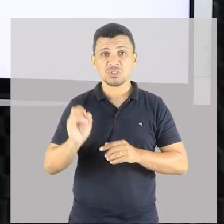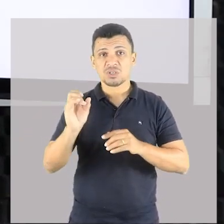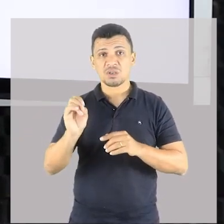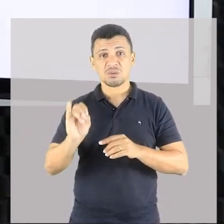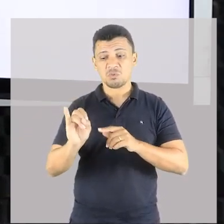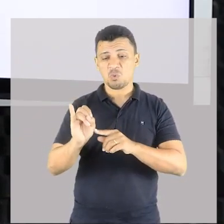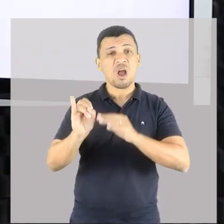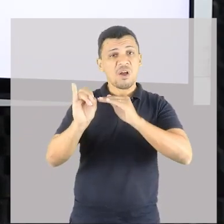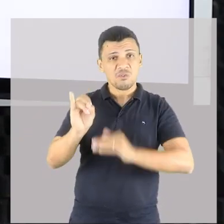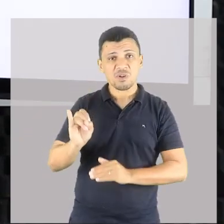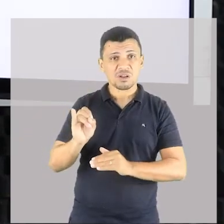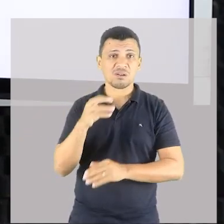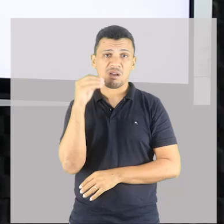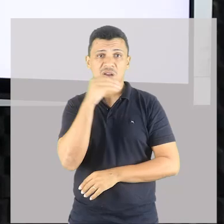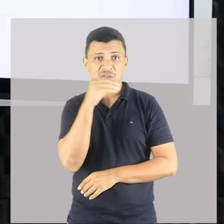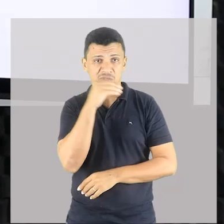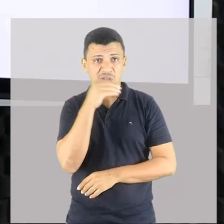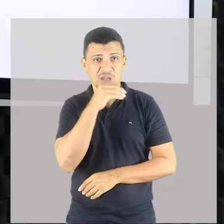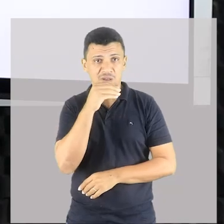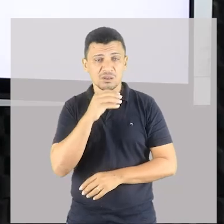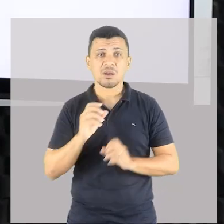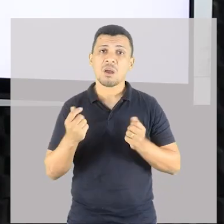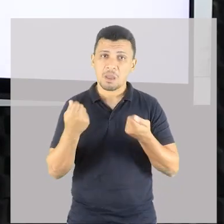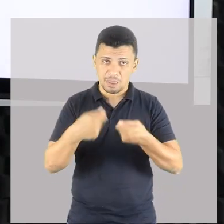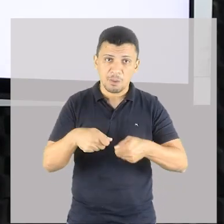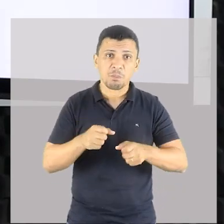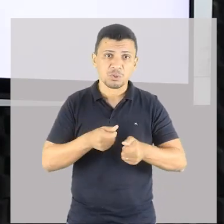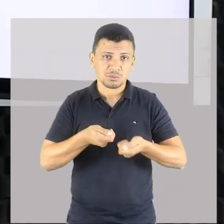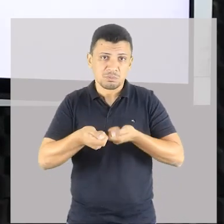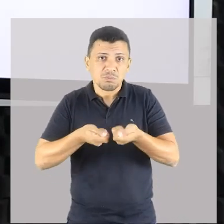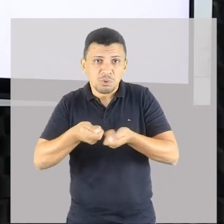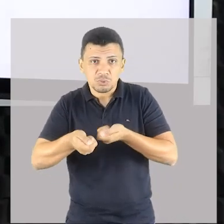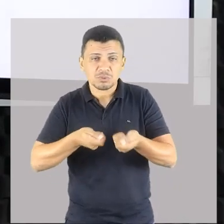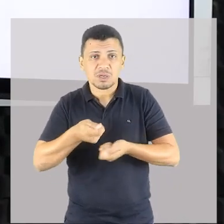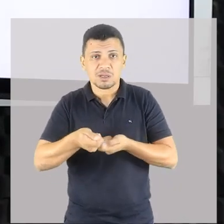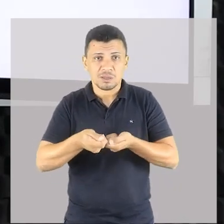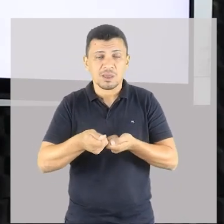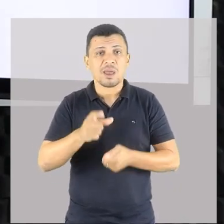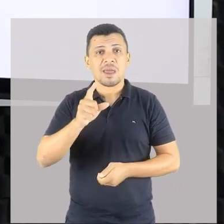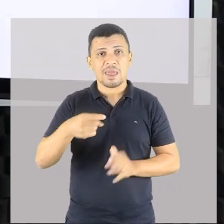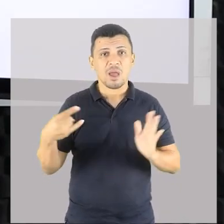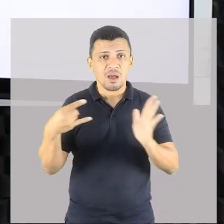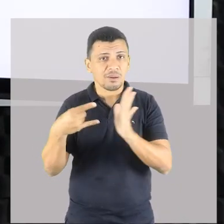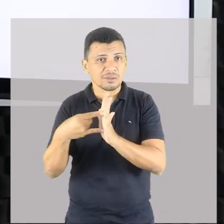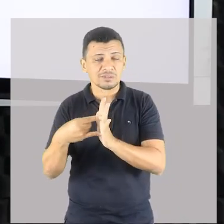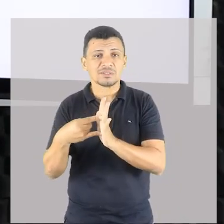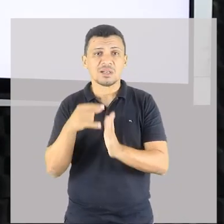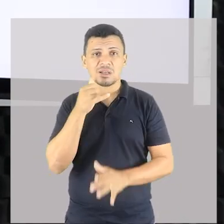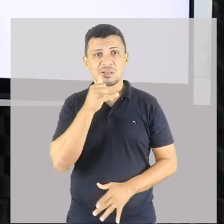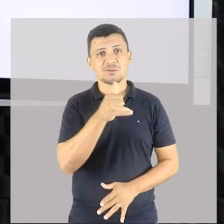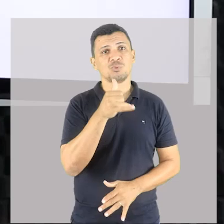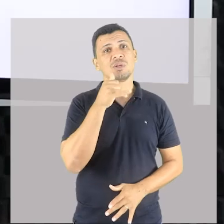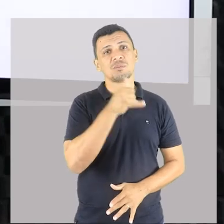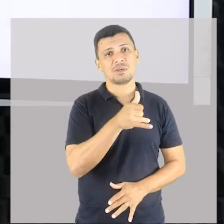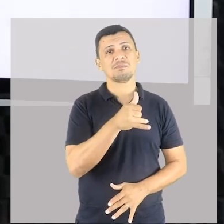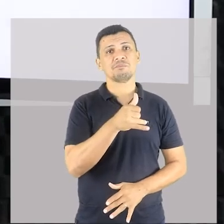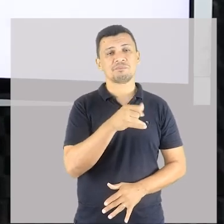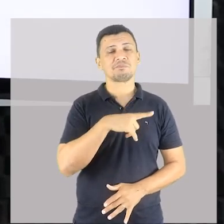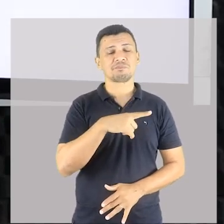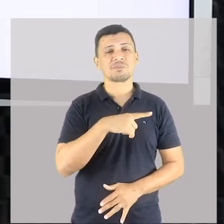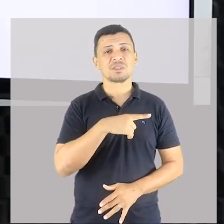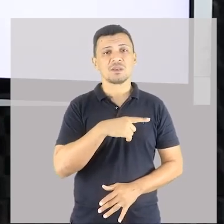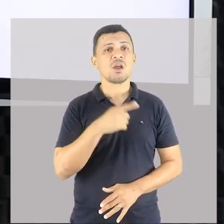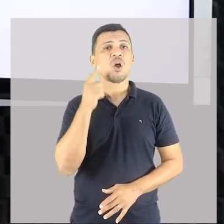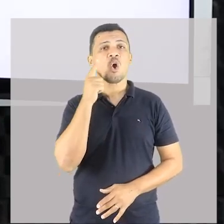fica fraco. Então eu posso até modular o campo. É um eletroímã, tá? Em que a intensidade do ímã, desse eletroímã,